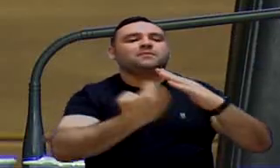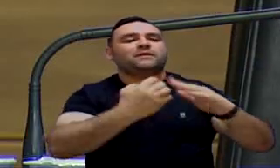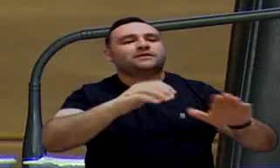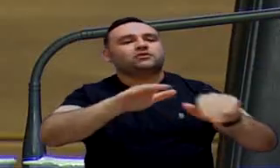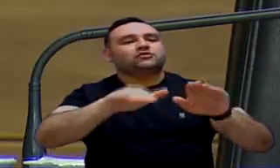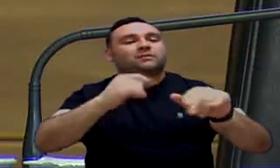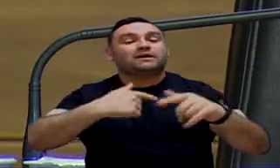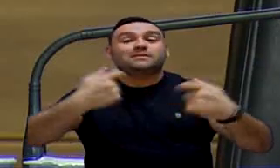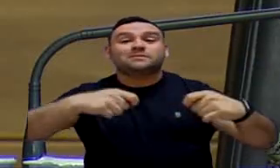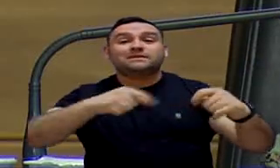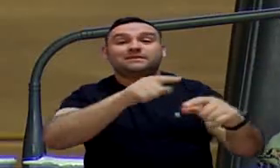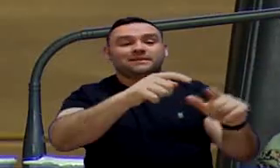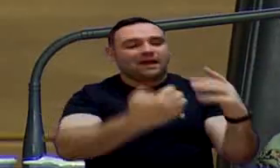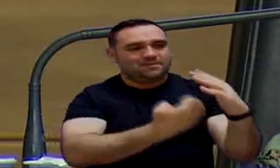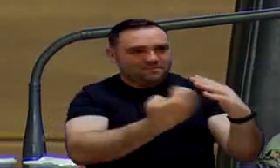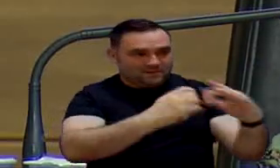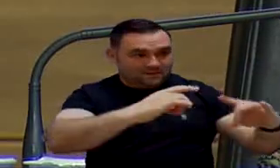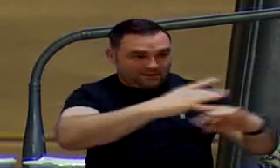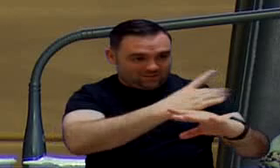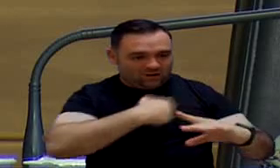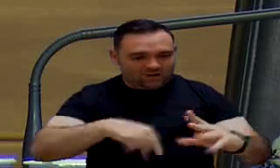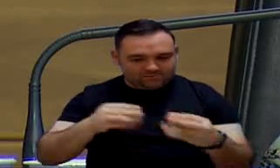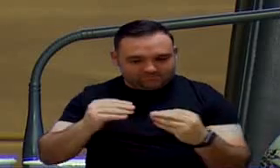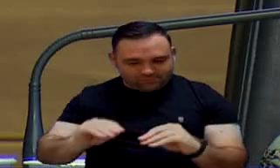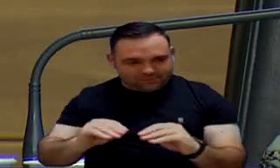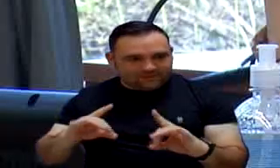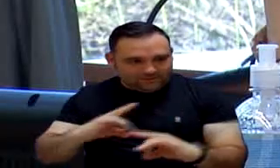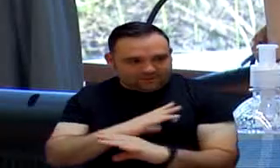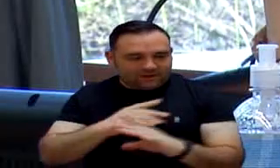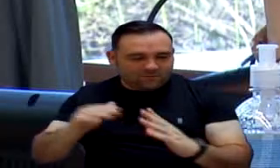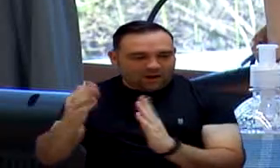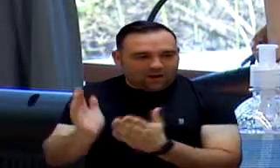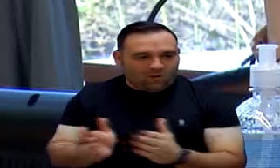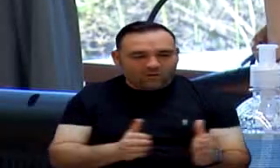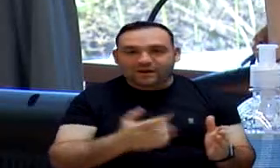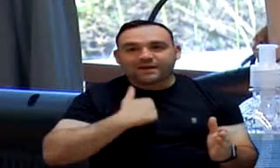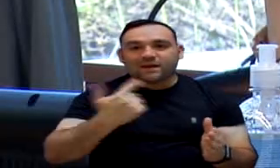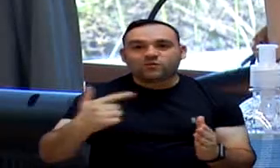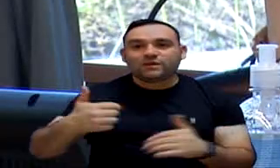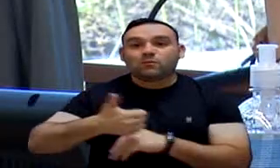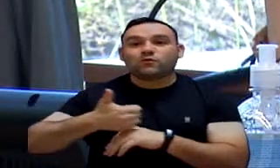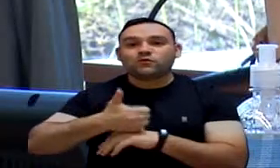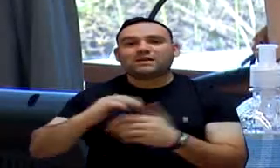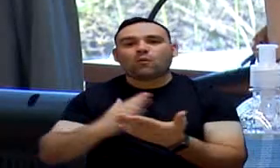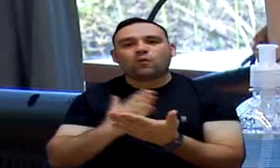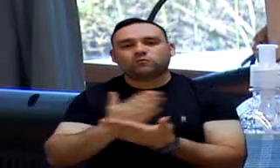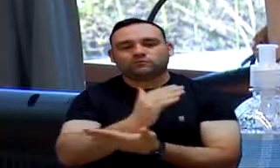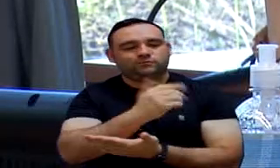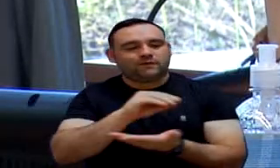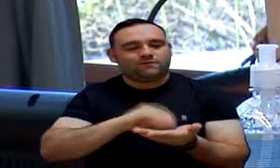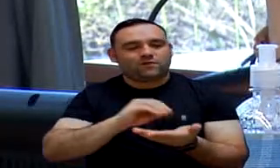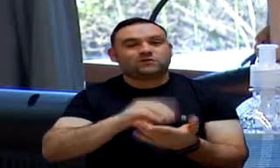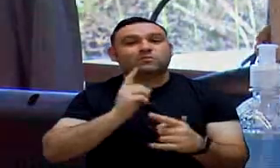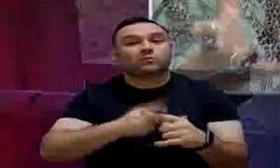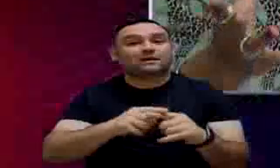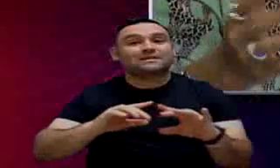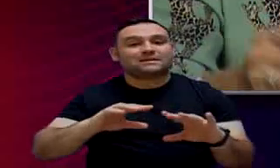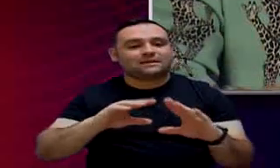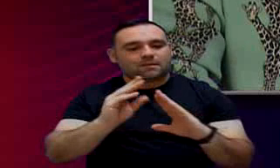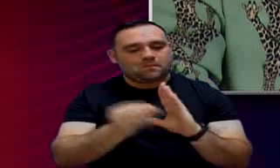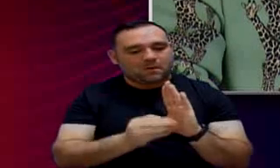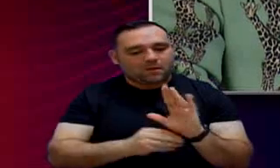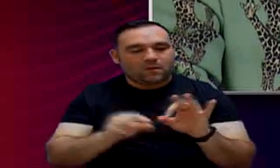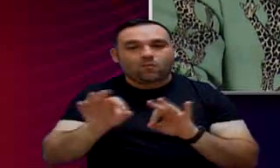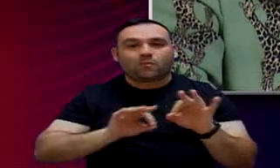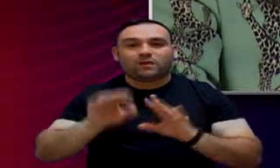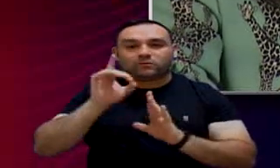e eu dependo da empresa para poder fechar o cronograma né Eu não tenho alguns profissionais que a gente precisa para compor o plano